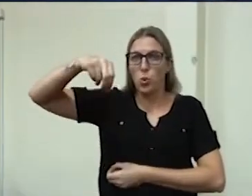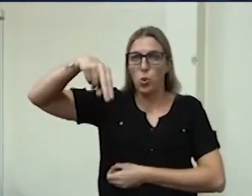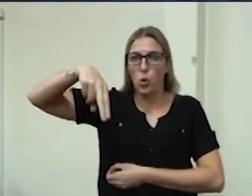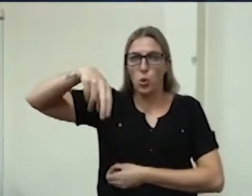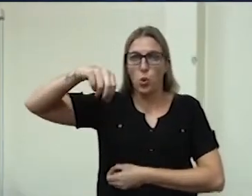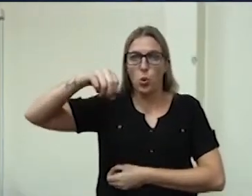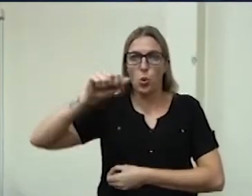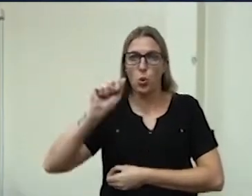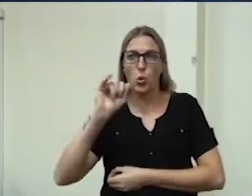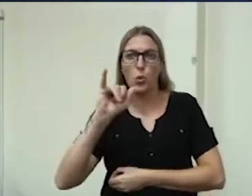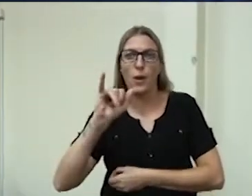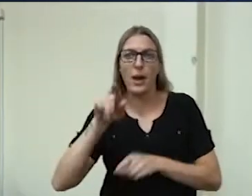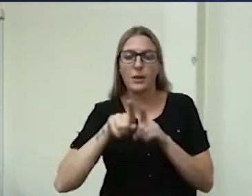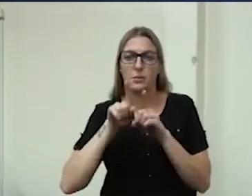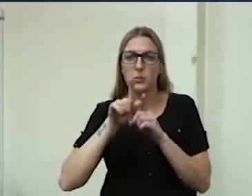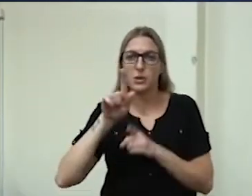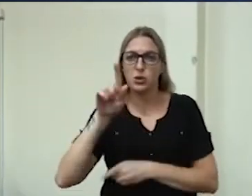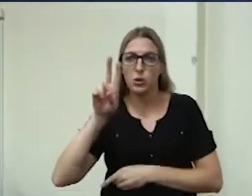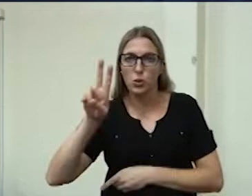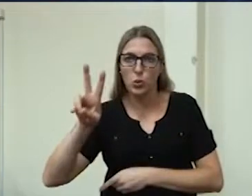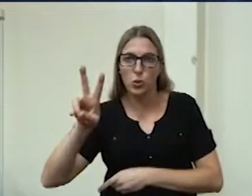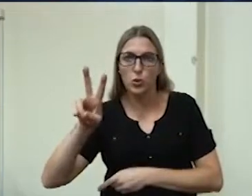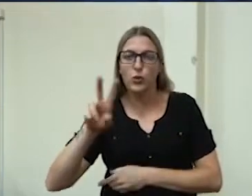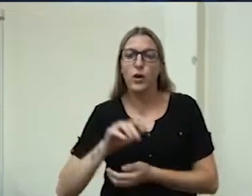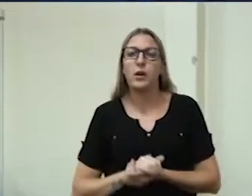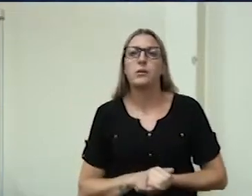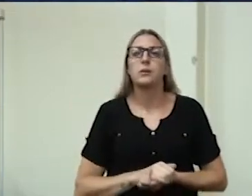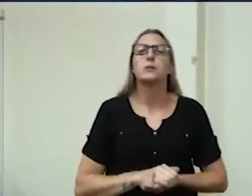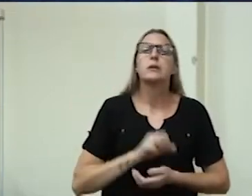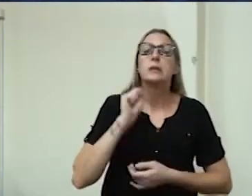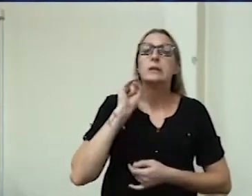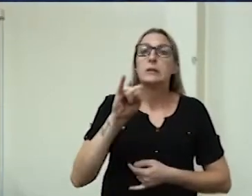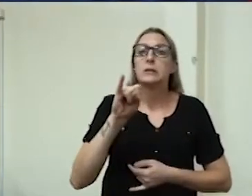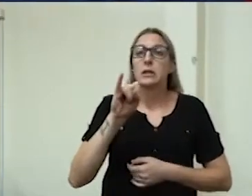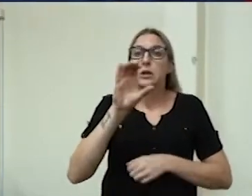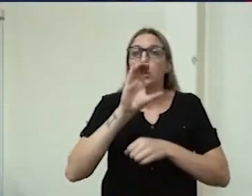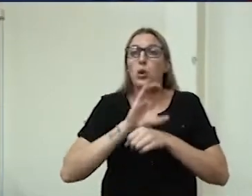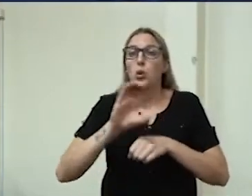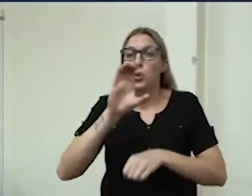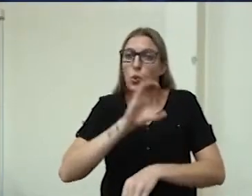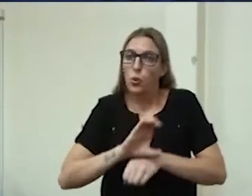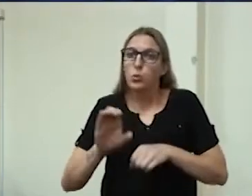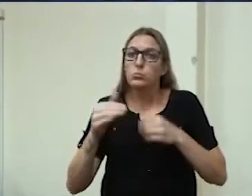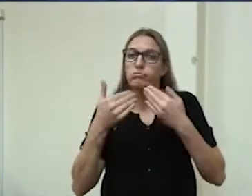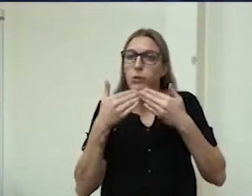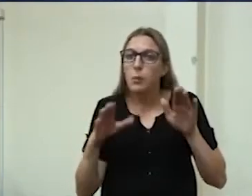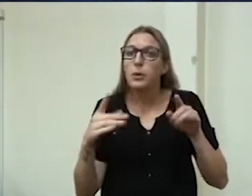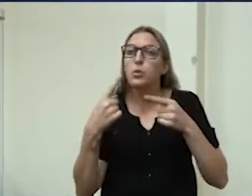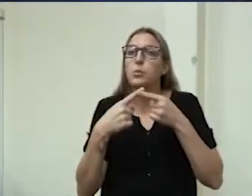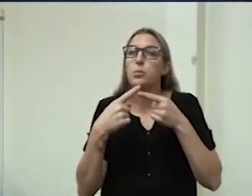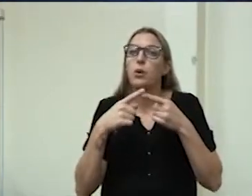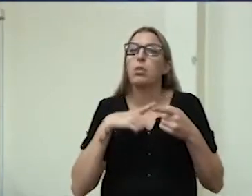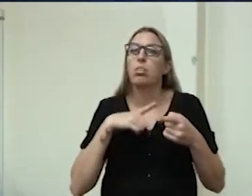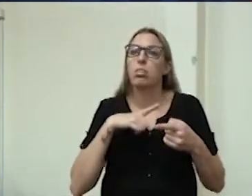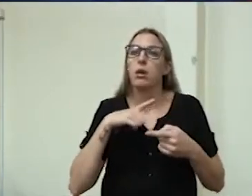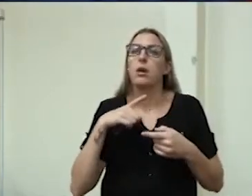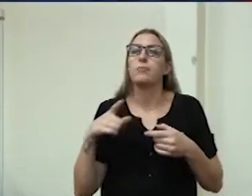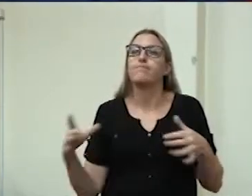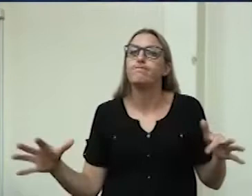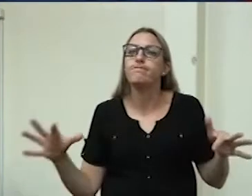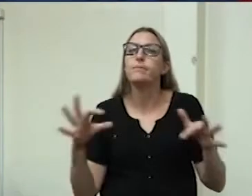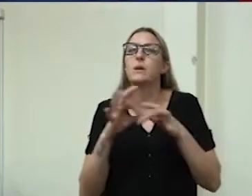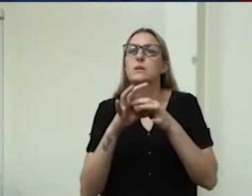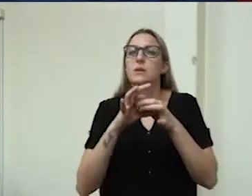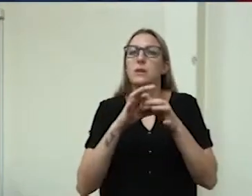medicina hoje é uma realidade, vereador Gilson, na URI, é porque tem esta parceria da comunidade erechinense, mas da comunidade regional, né, do